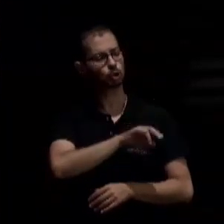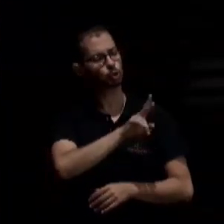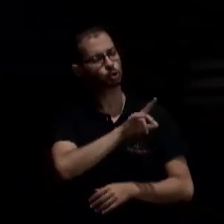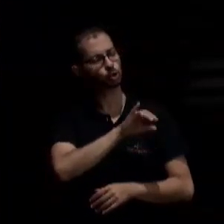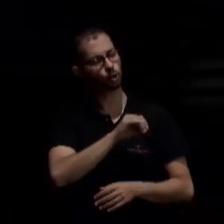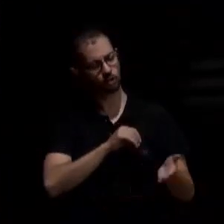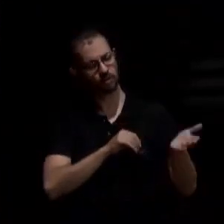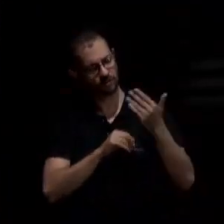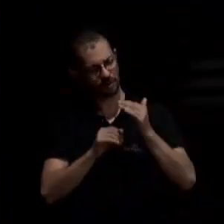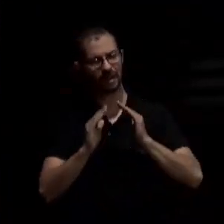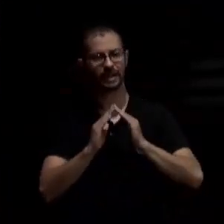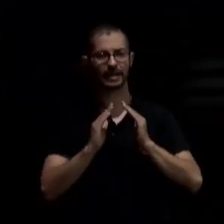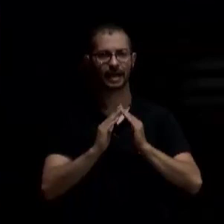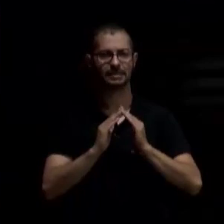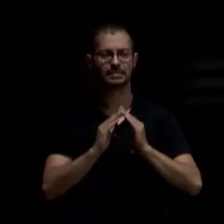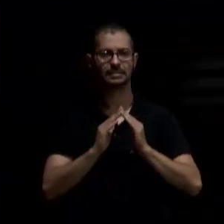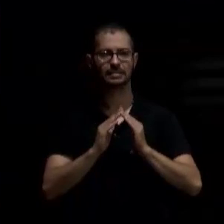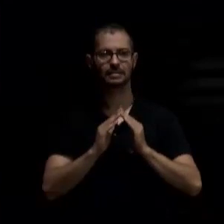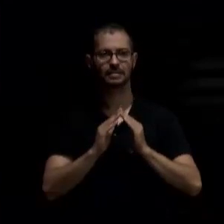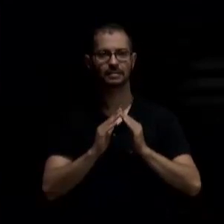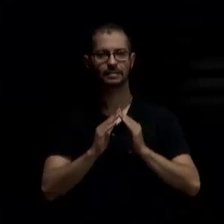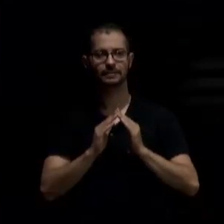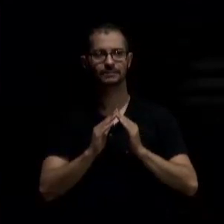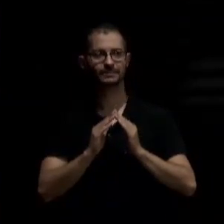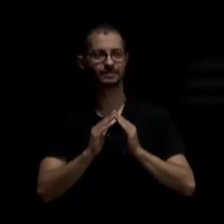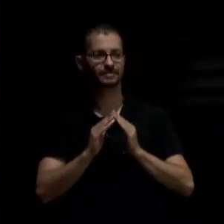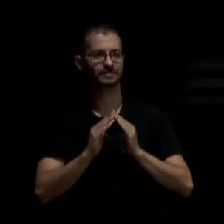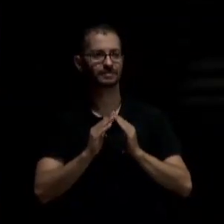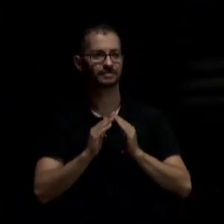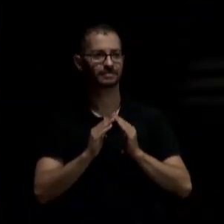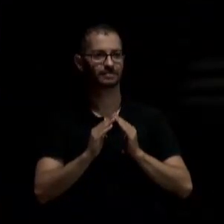Você outro dia prometeu, mas está cheio de tiririca lá em casa.